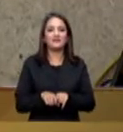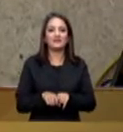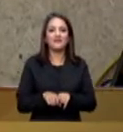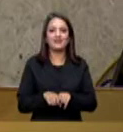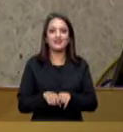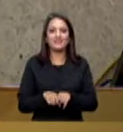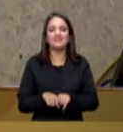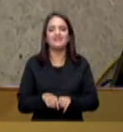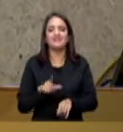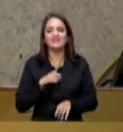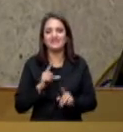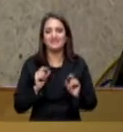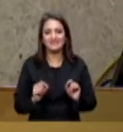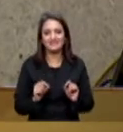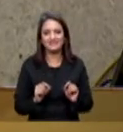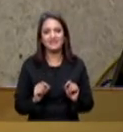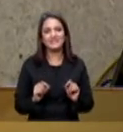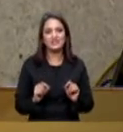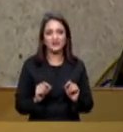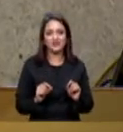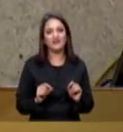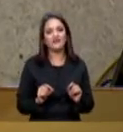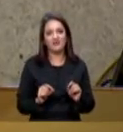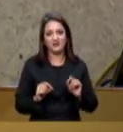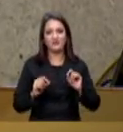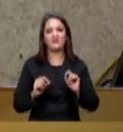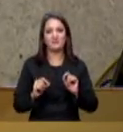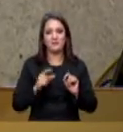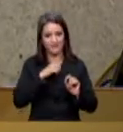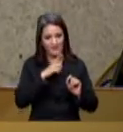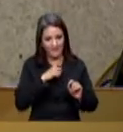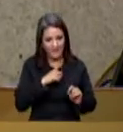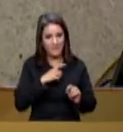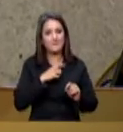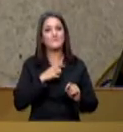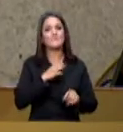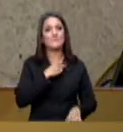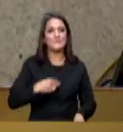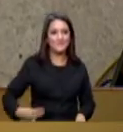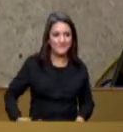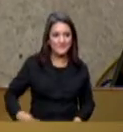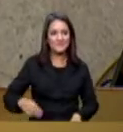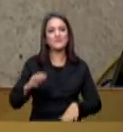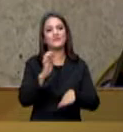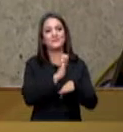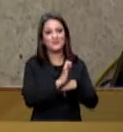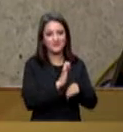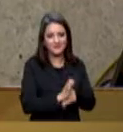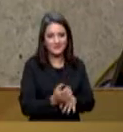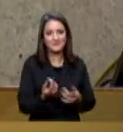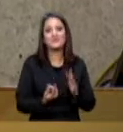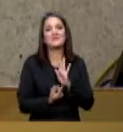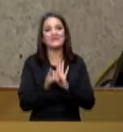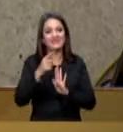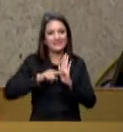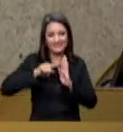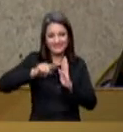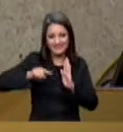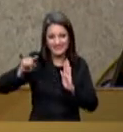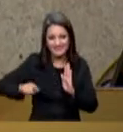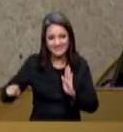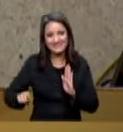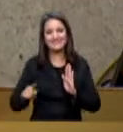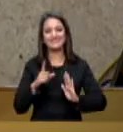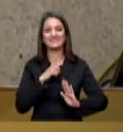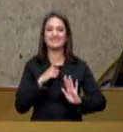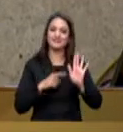Seja conforme a justificativa dos ministros de Estado da Economia e do Desenvolvimento Regional, que instruiu o texto